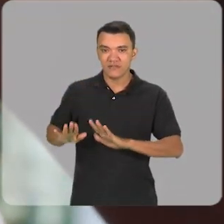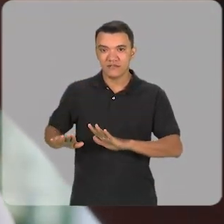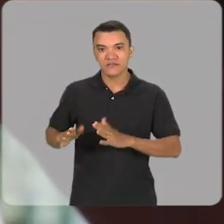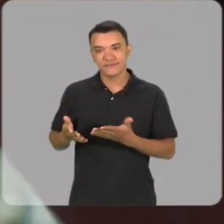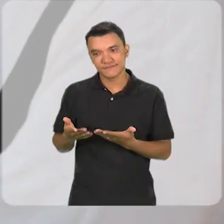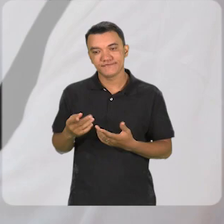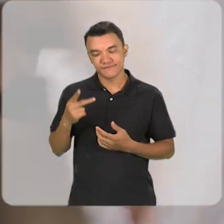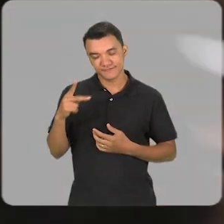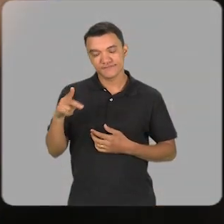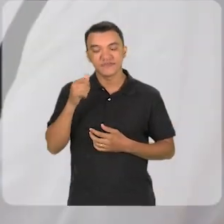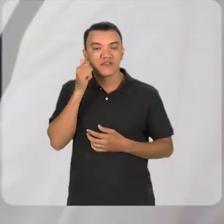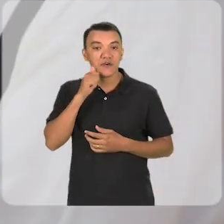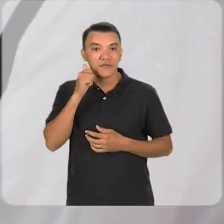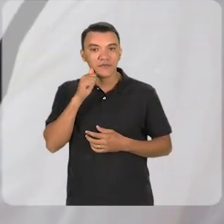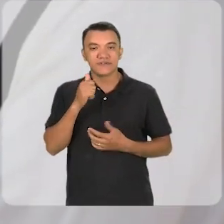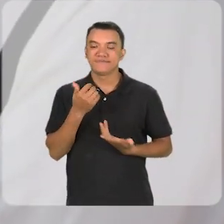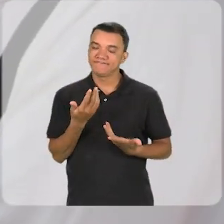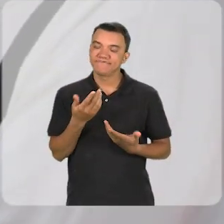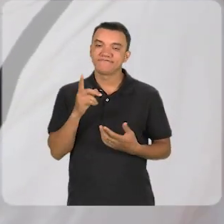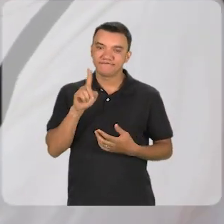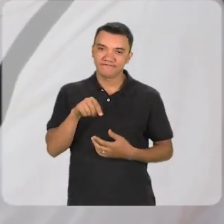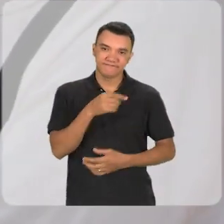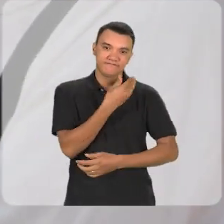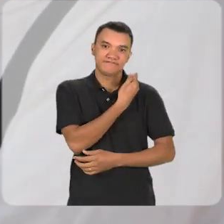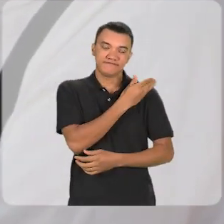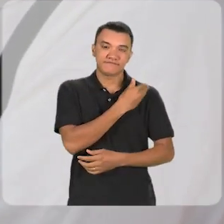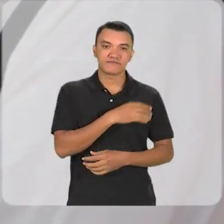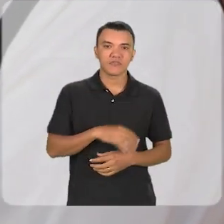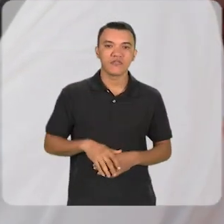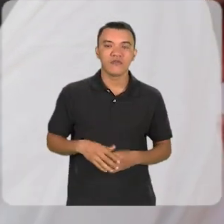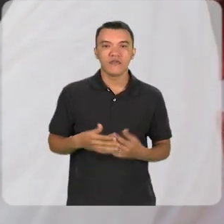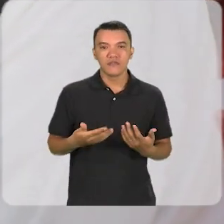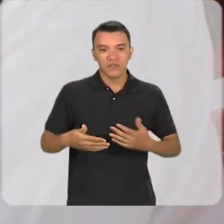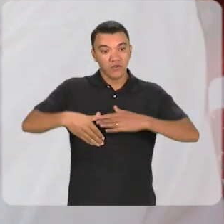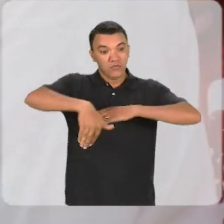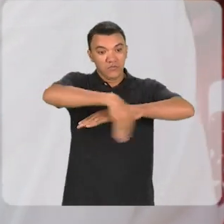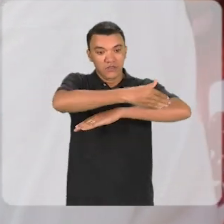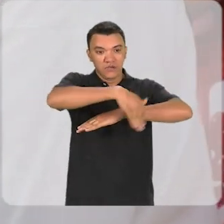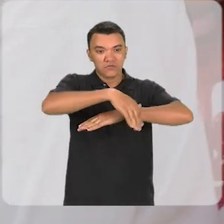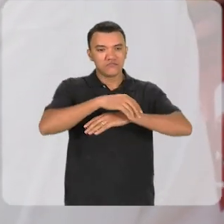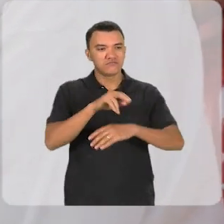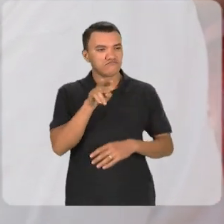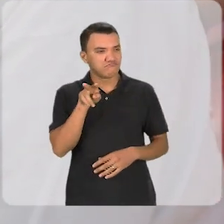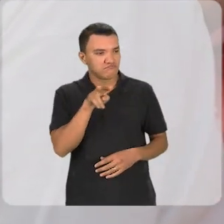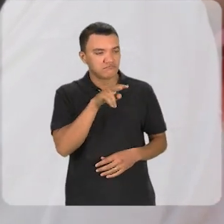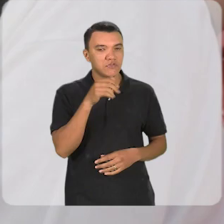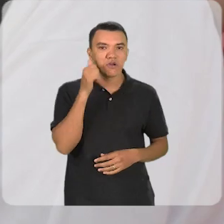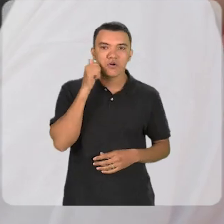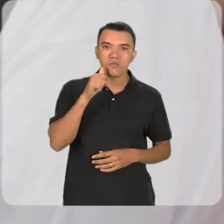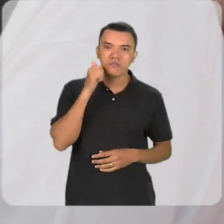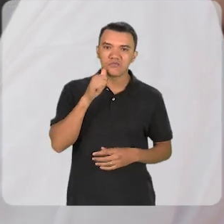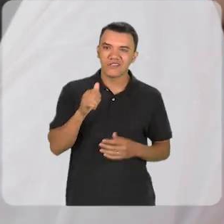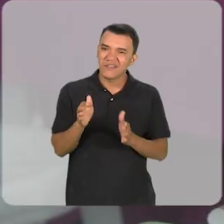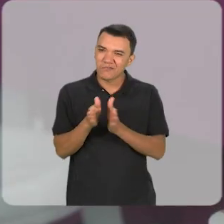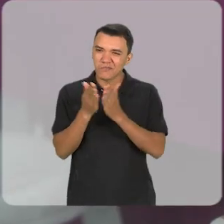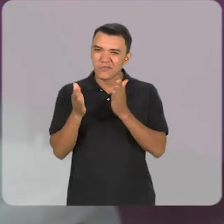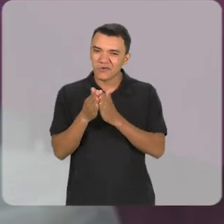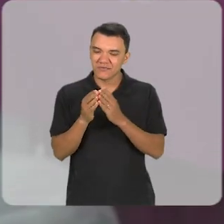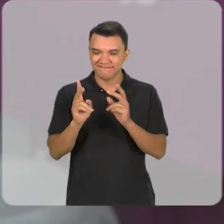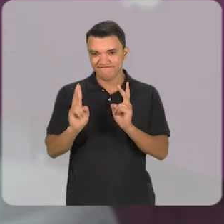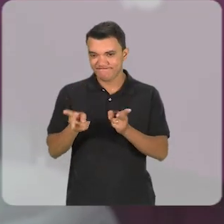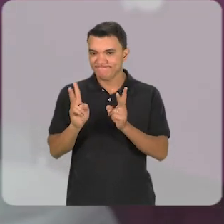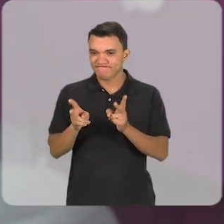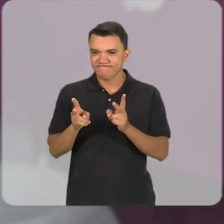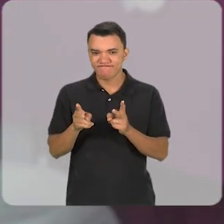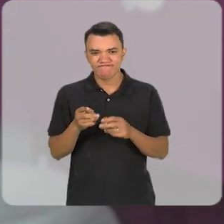por excelência. E quando você vê as mulheres nas ruas, principalmente as mulheres pobres, que de alguma maneira sempre estiveram nas ruas em